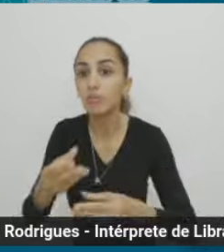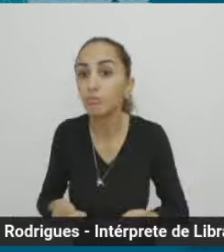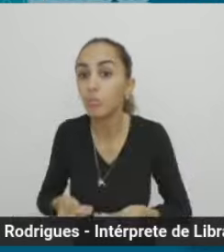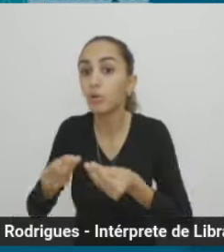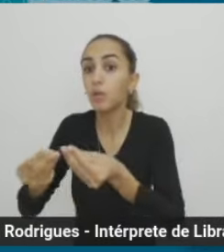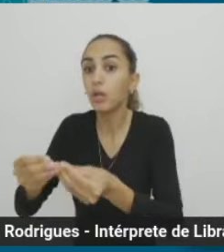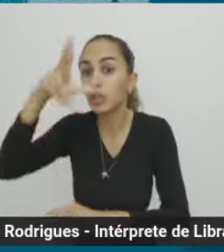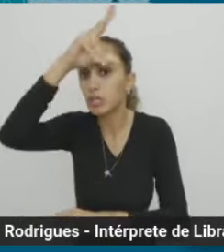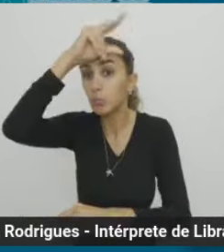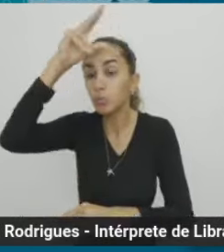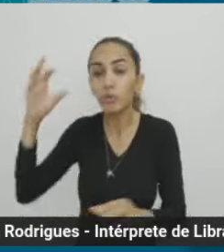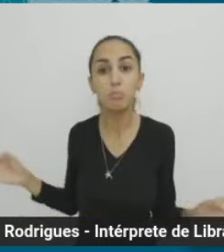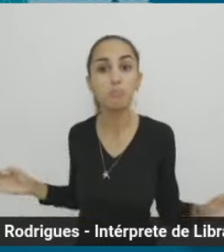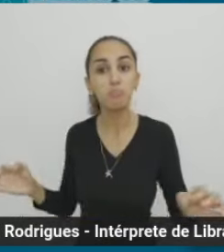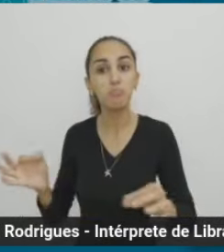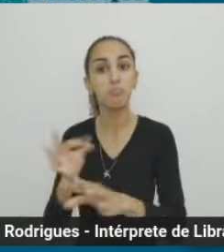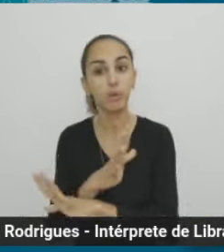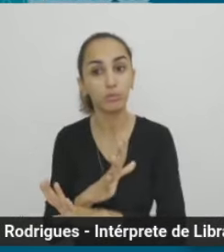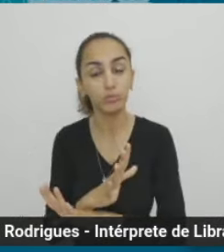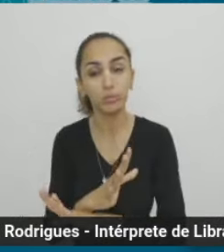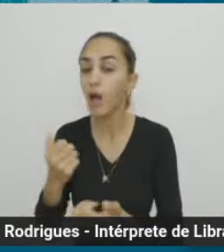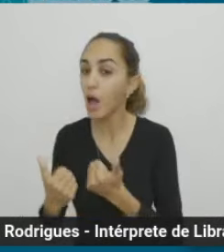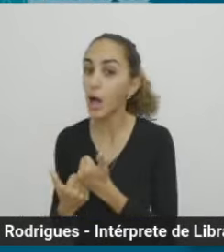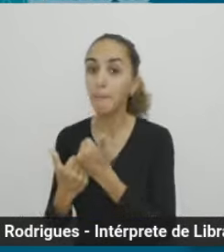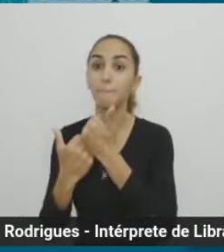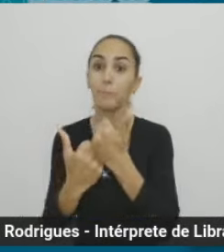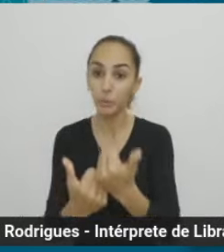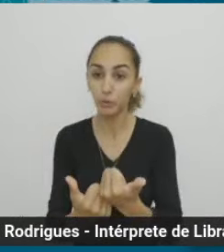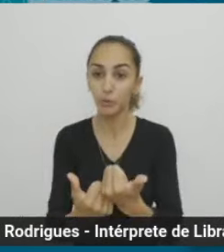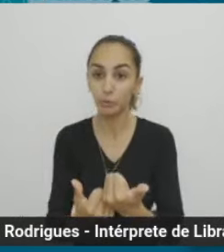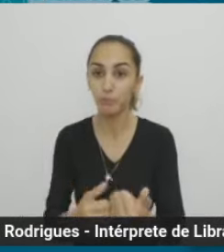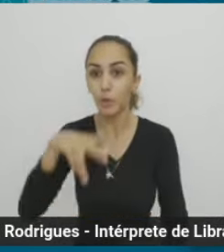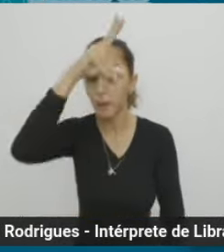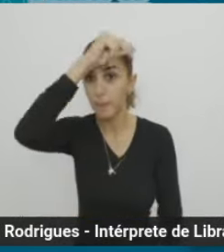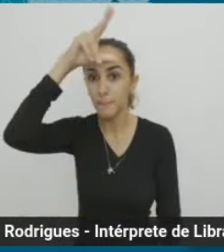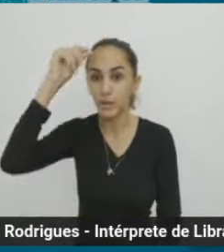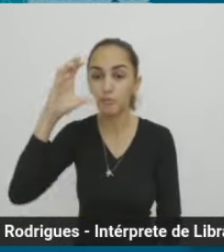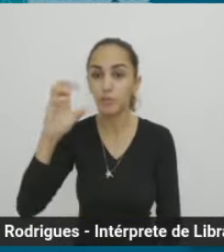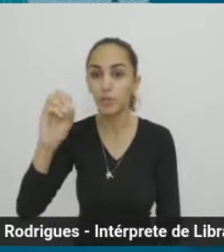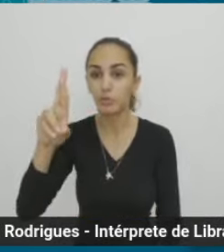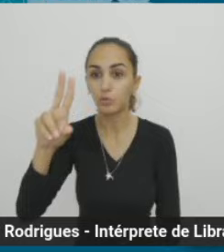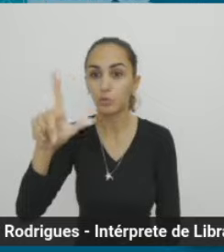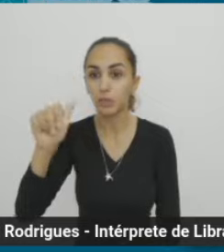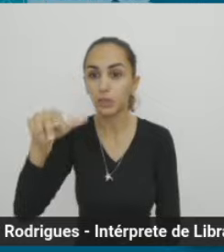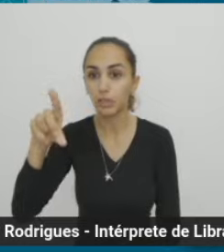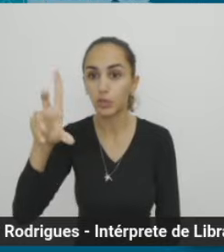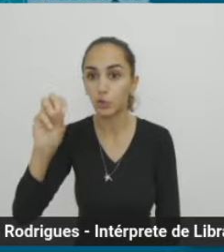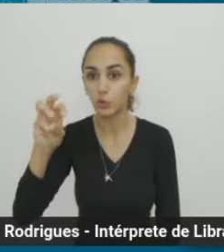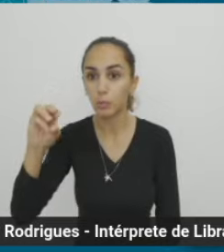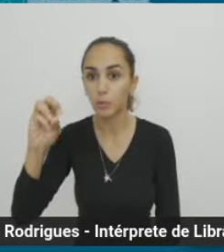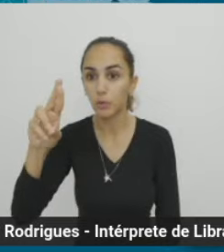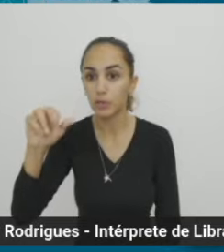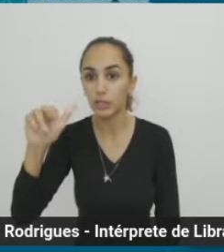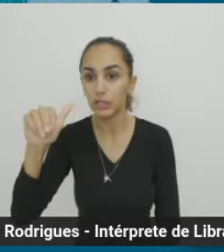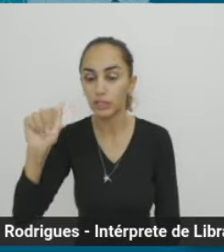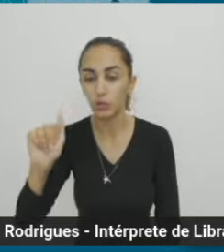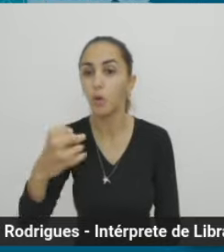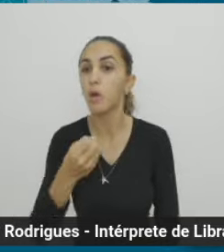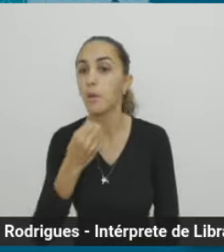ele prontamente apoiou. Nosso prefeito Orlando Morando aqui é muito bom e neste momento eu apoio a